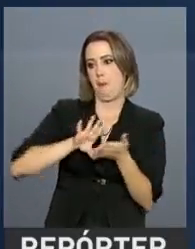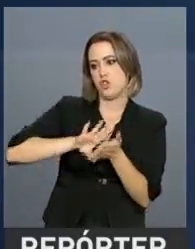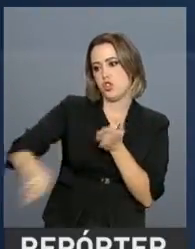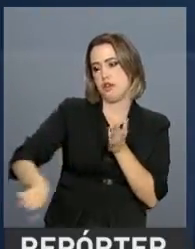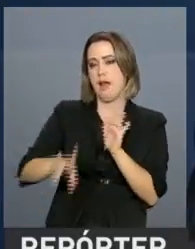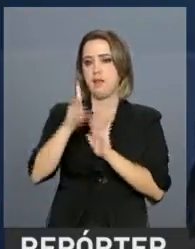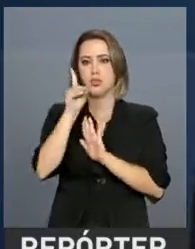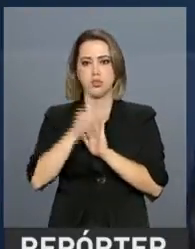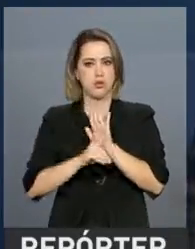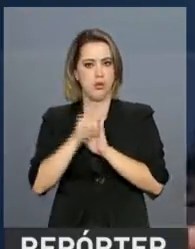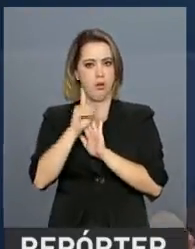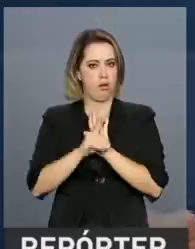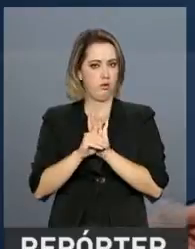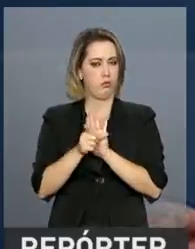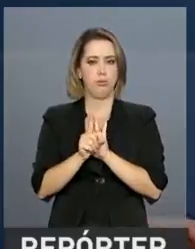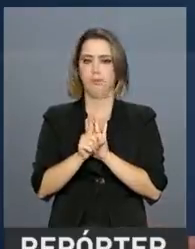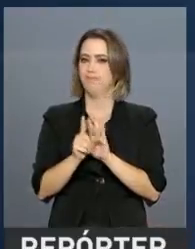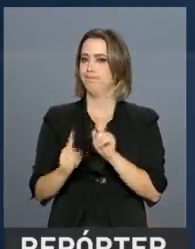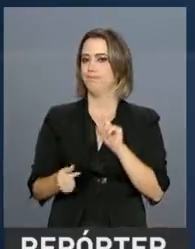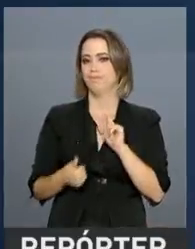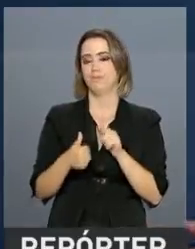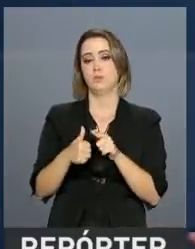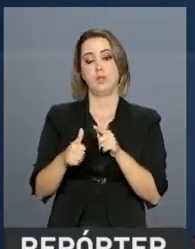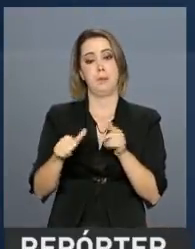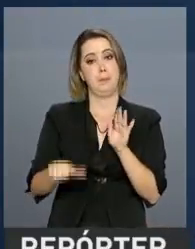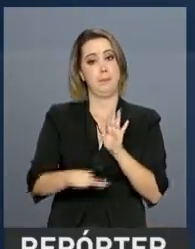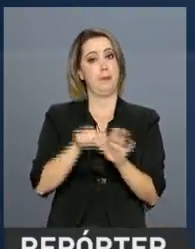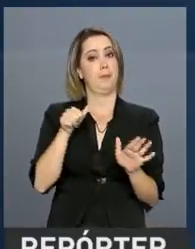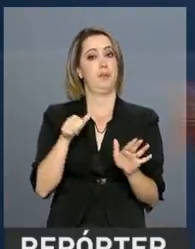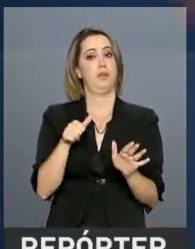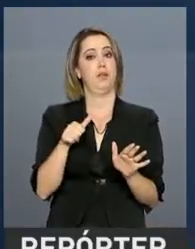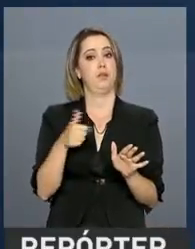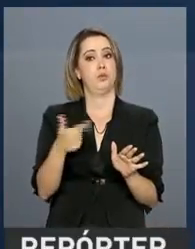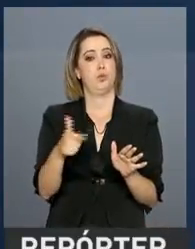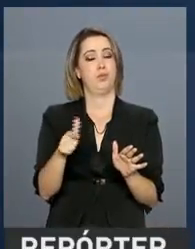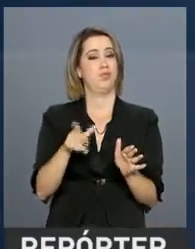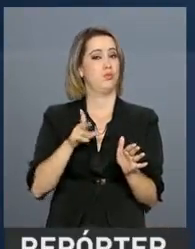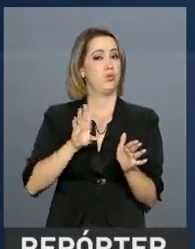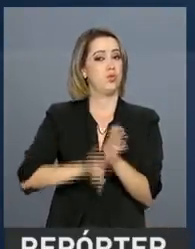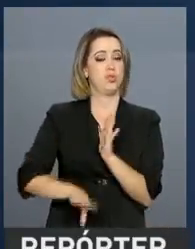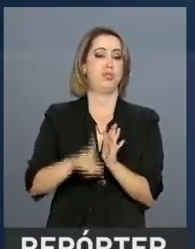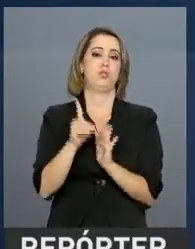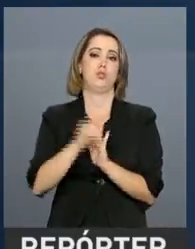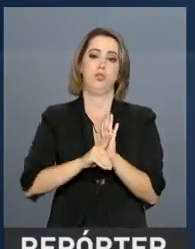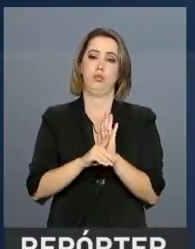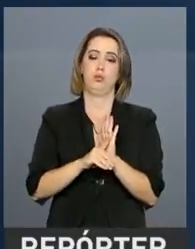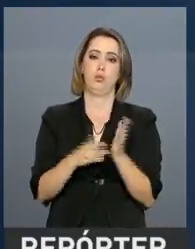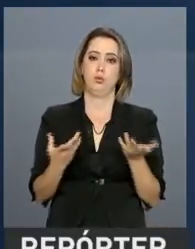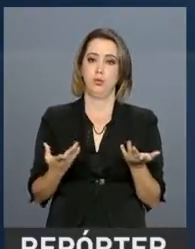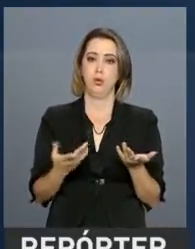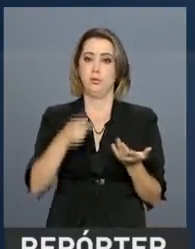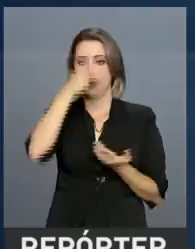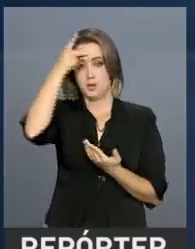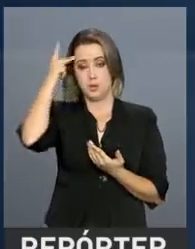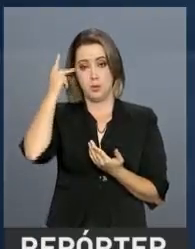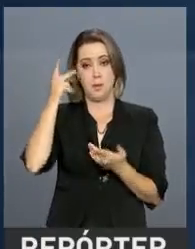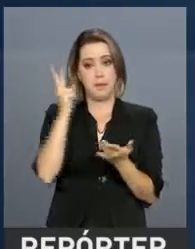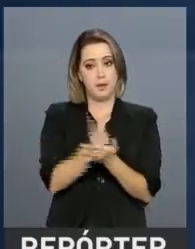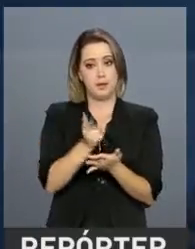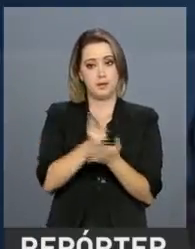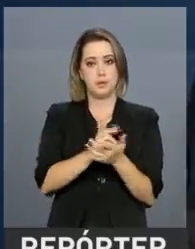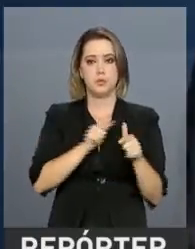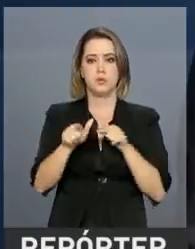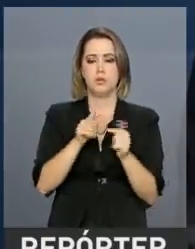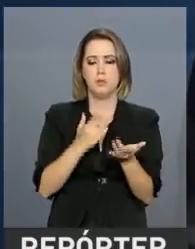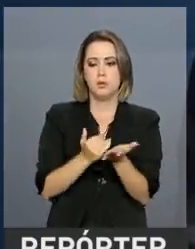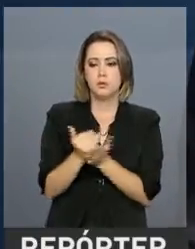direitos de pessoas em primeiro lugar não vai ter a direito adquirido ainda que seja no trabalho não vai